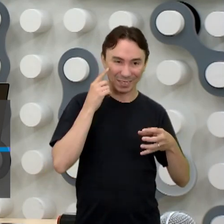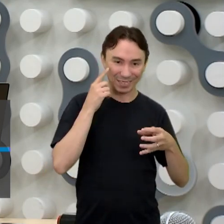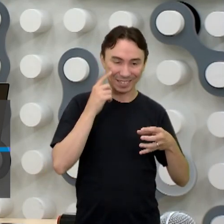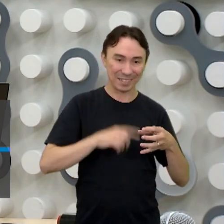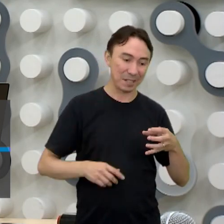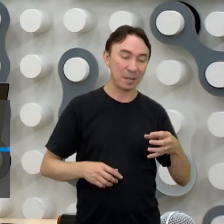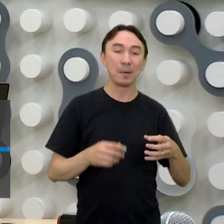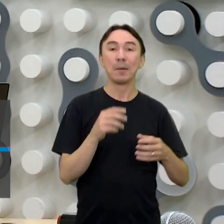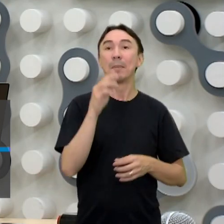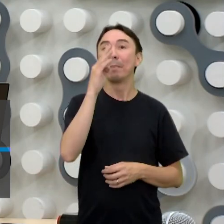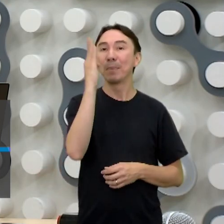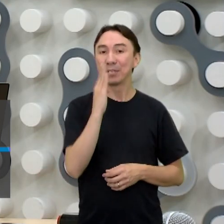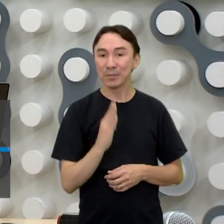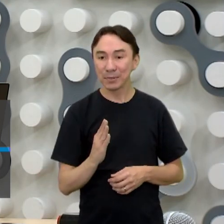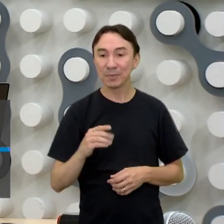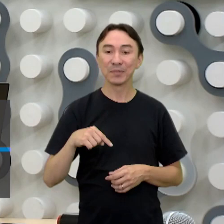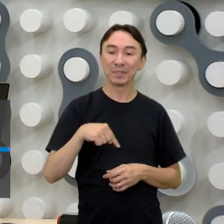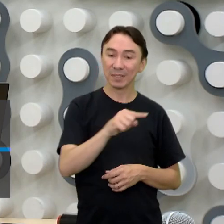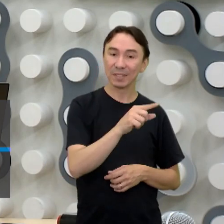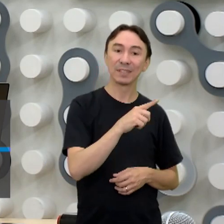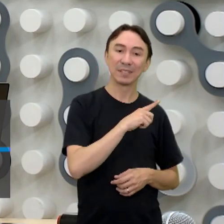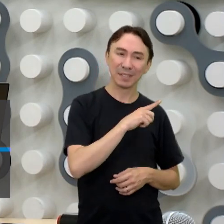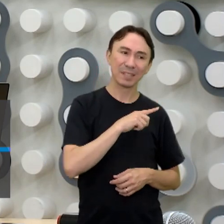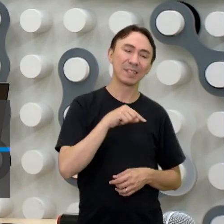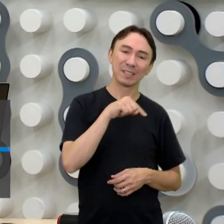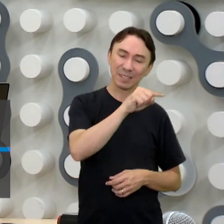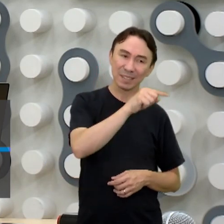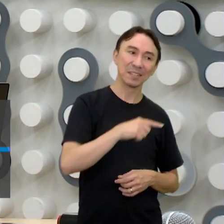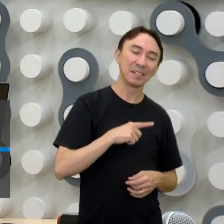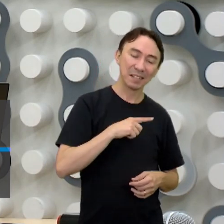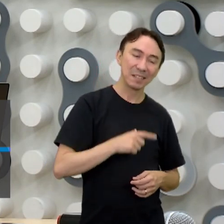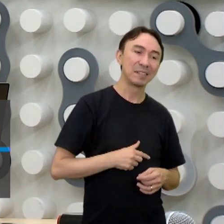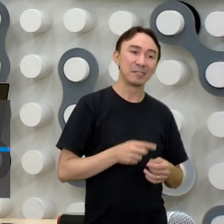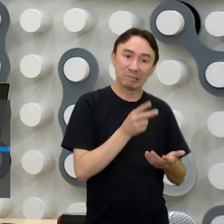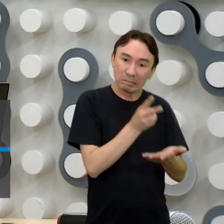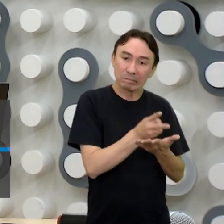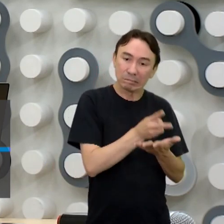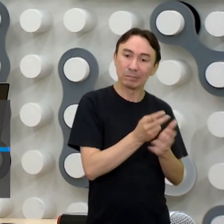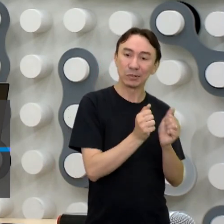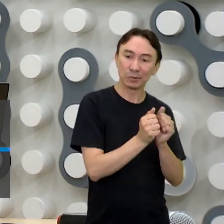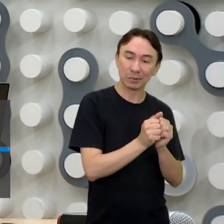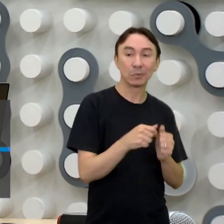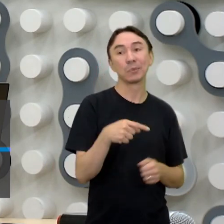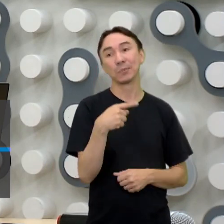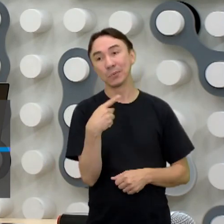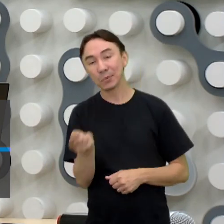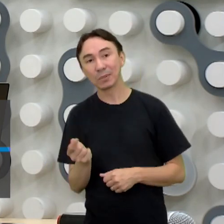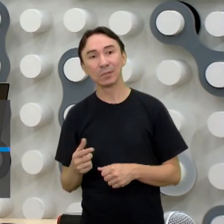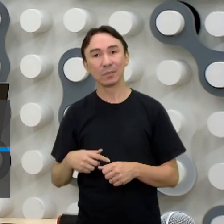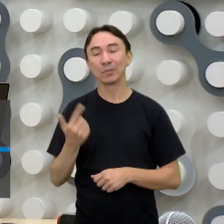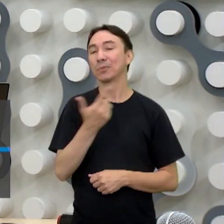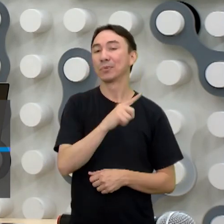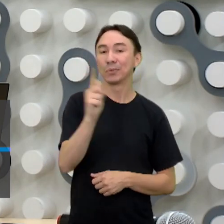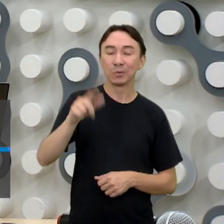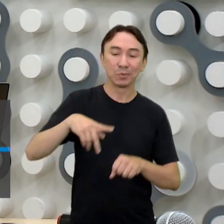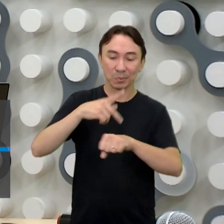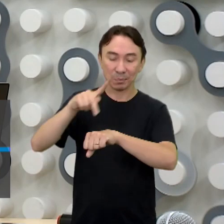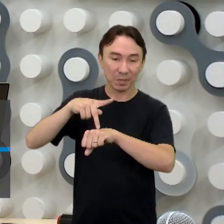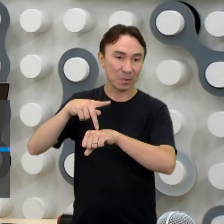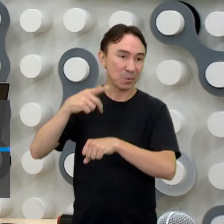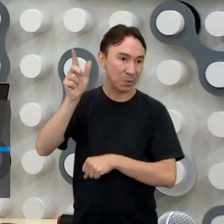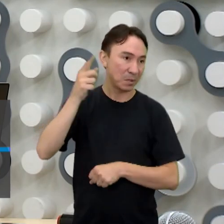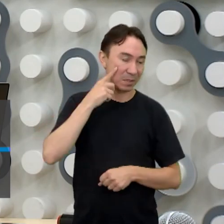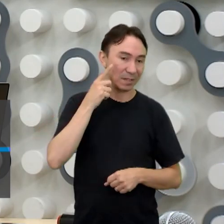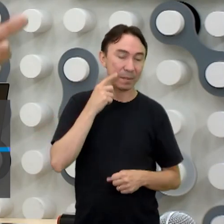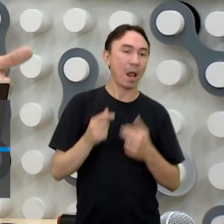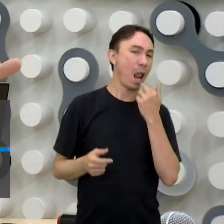cobre o adversário sempre é um cara que é poliglota, que sabe várias línguas, ou seja, para poder conversar com outras